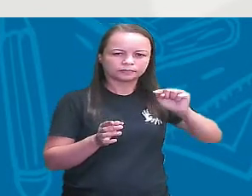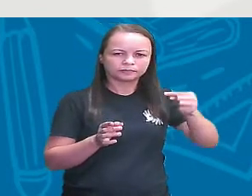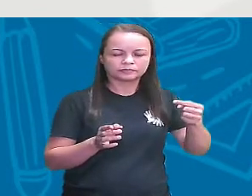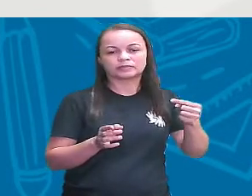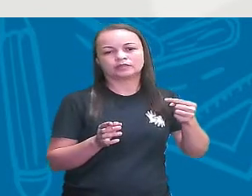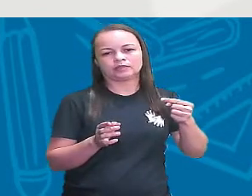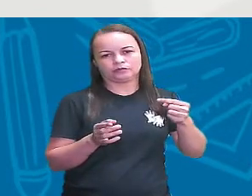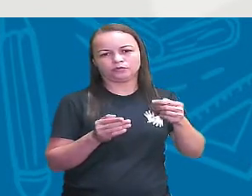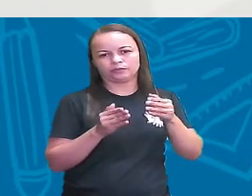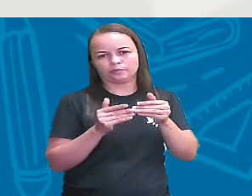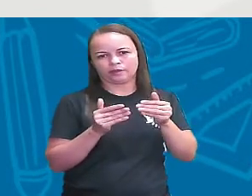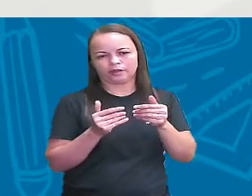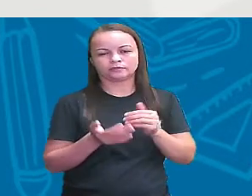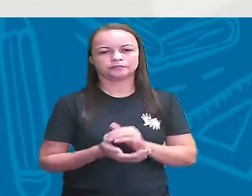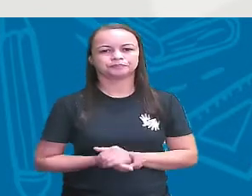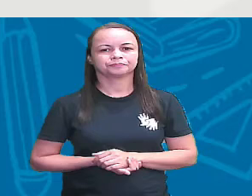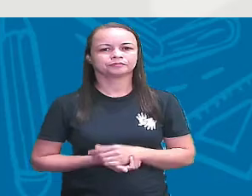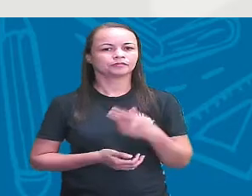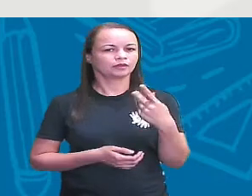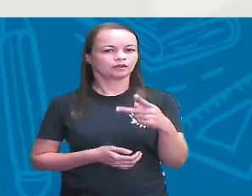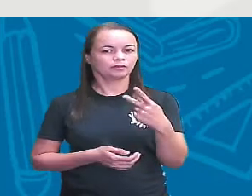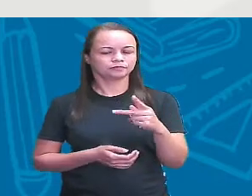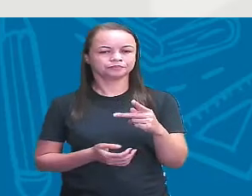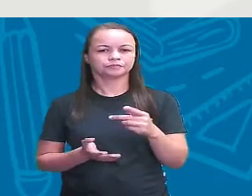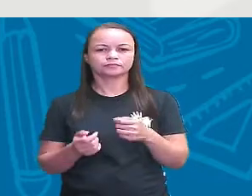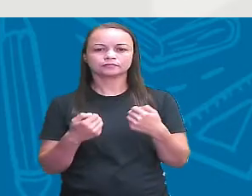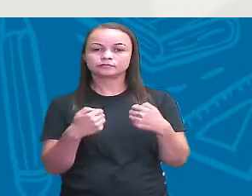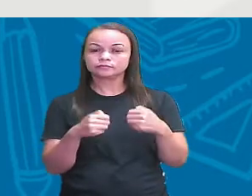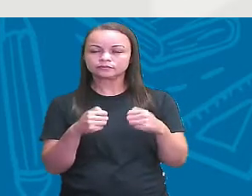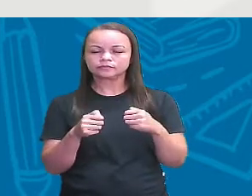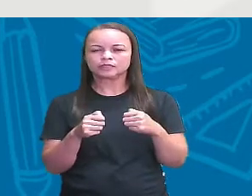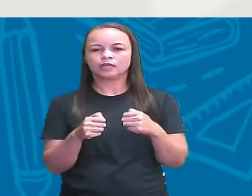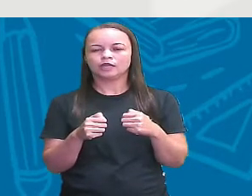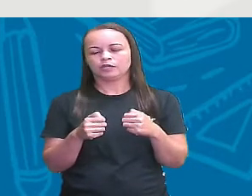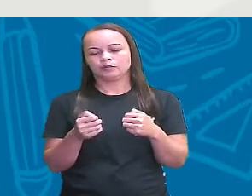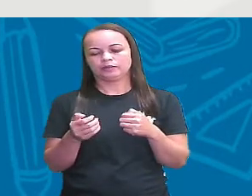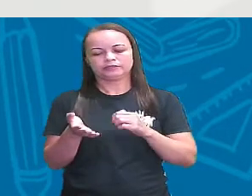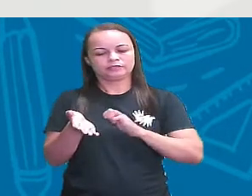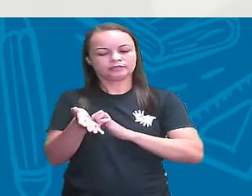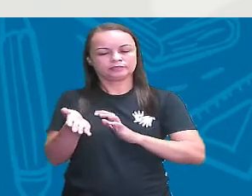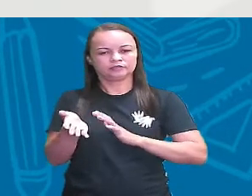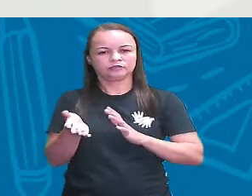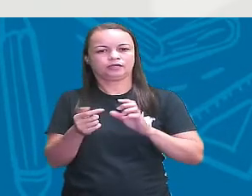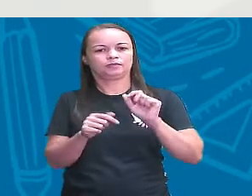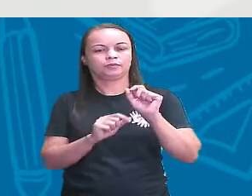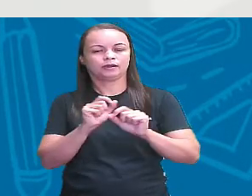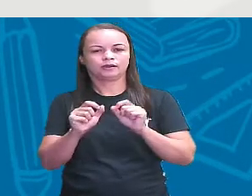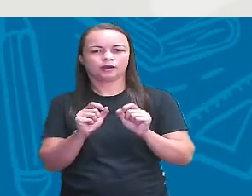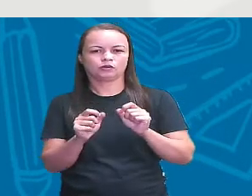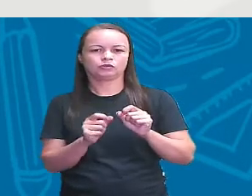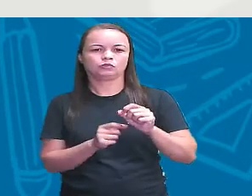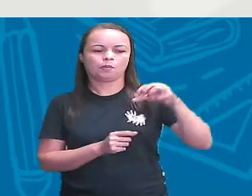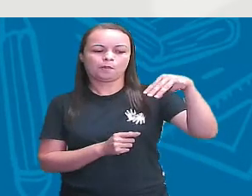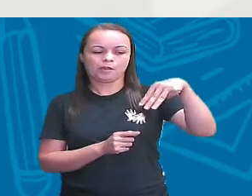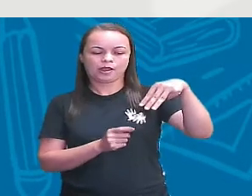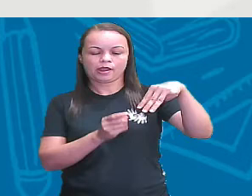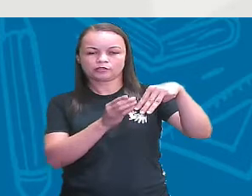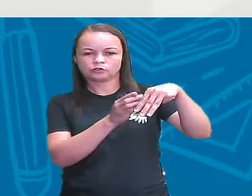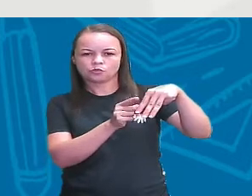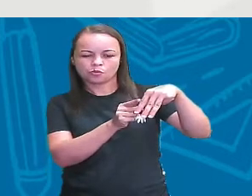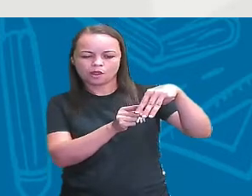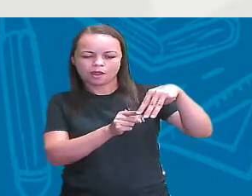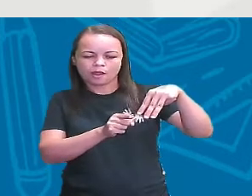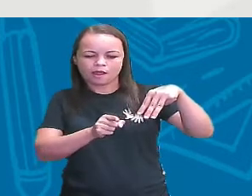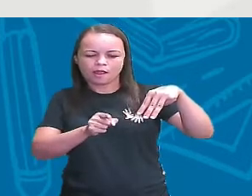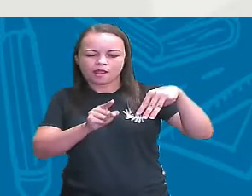que a questão pede. Nessa questão, eu precisei arrastar minha vírgula do metro